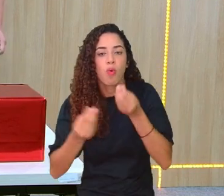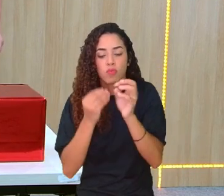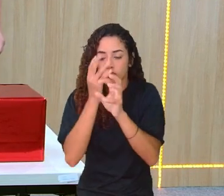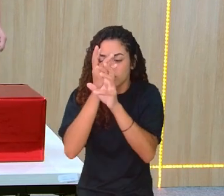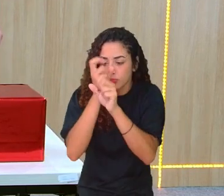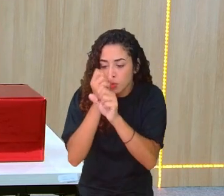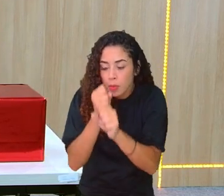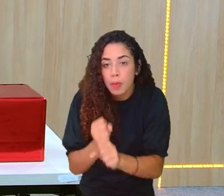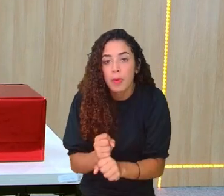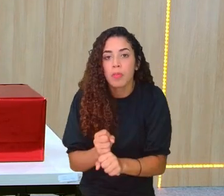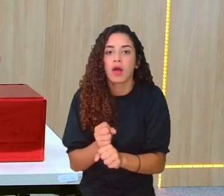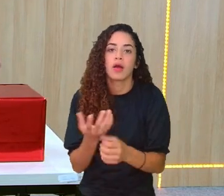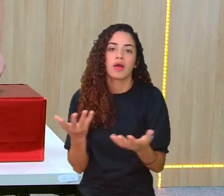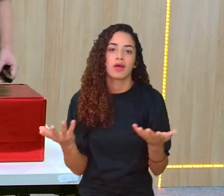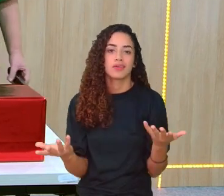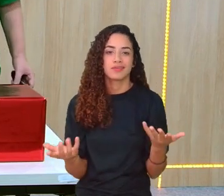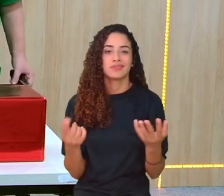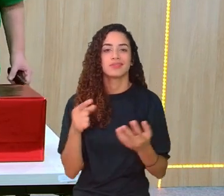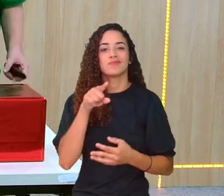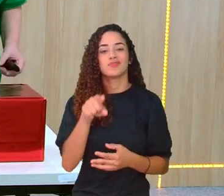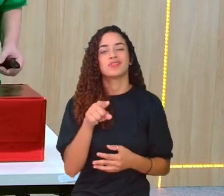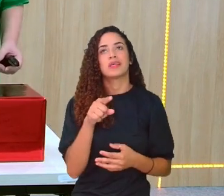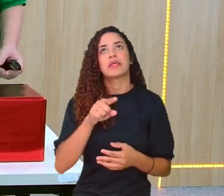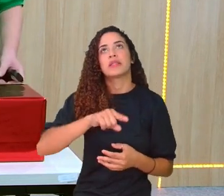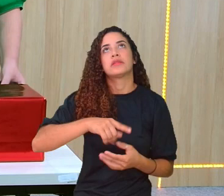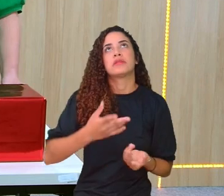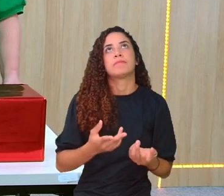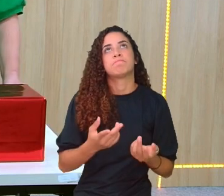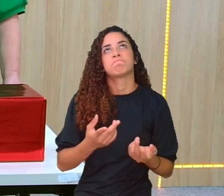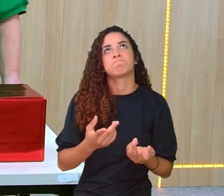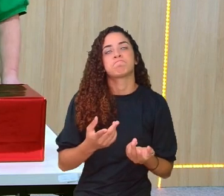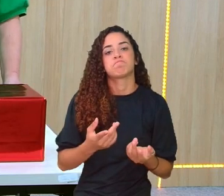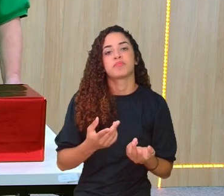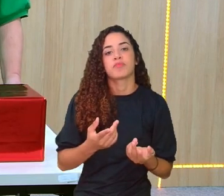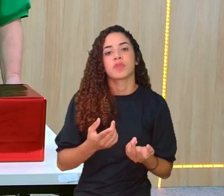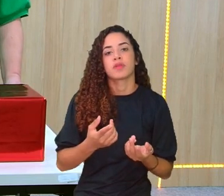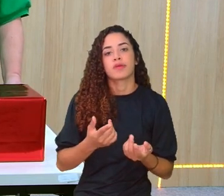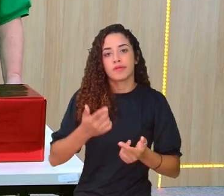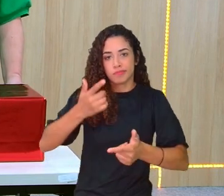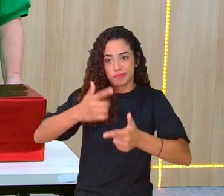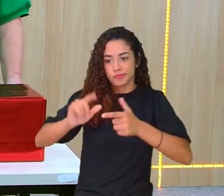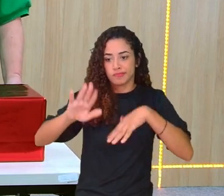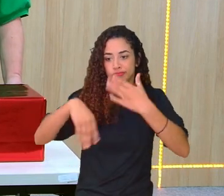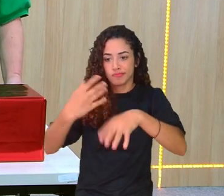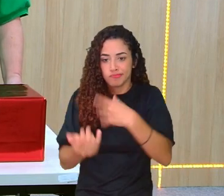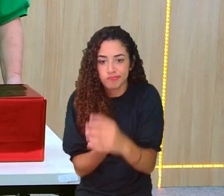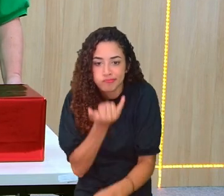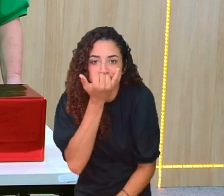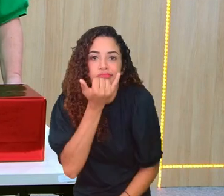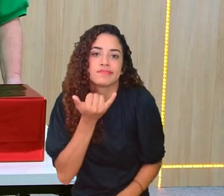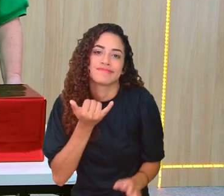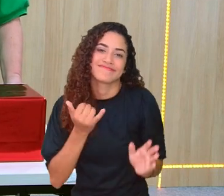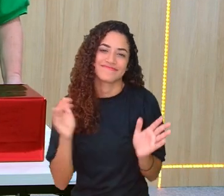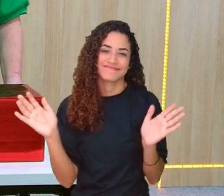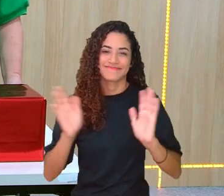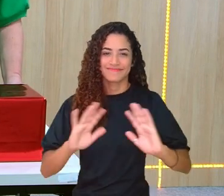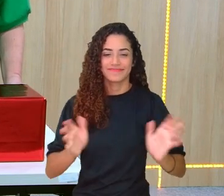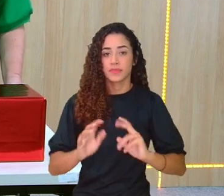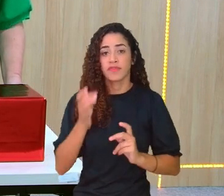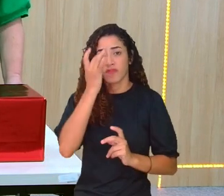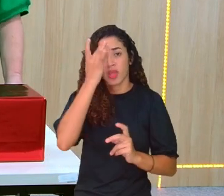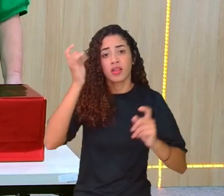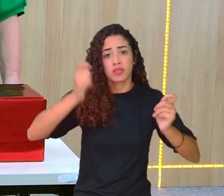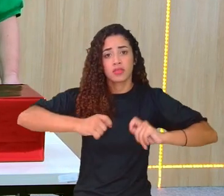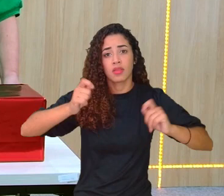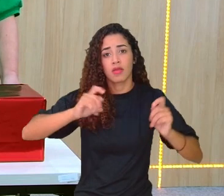você não vai ter nenhum problema quando os problemas de contagem